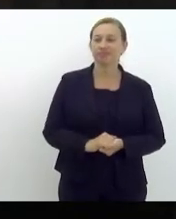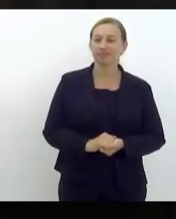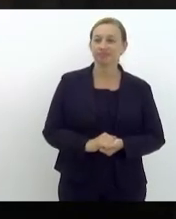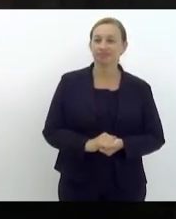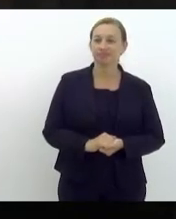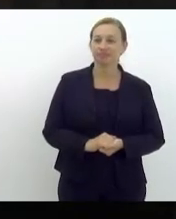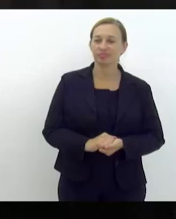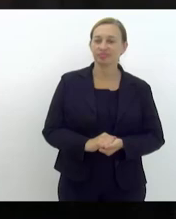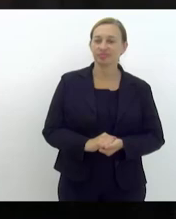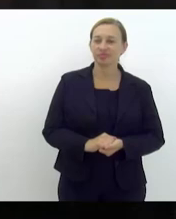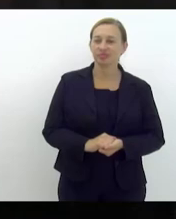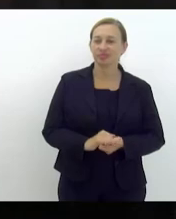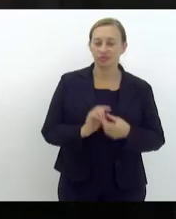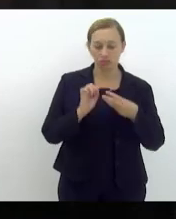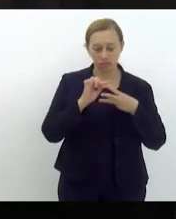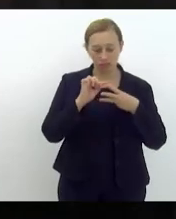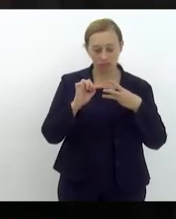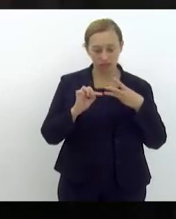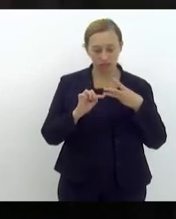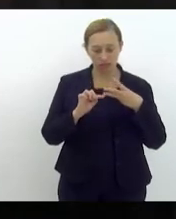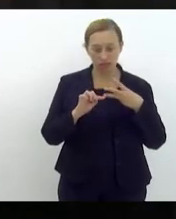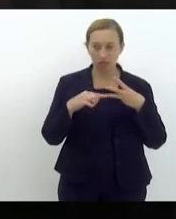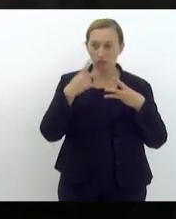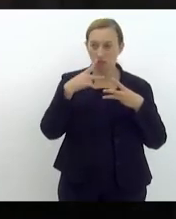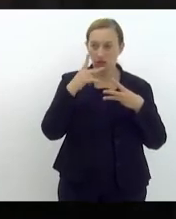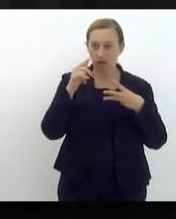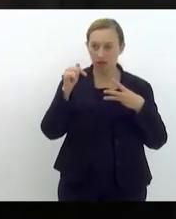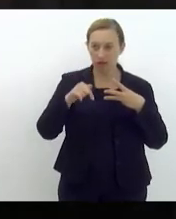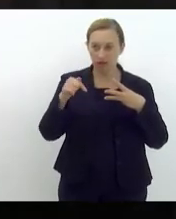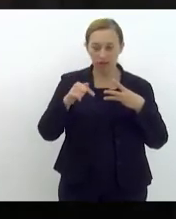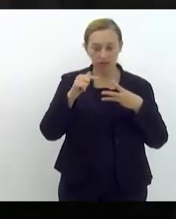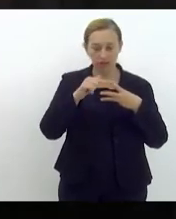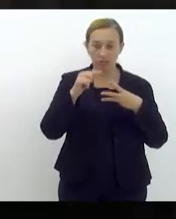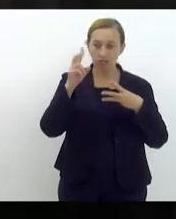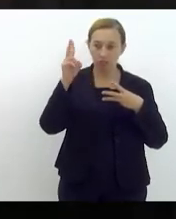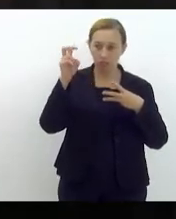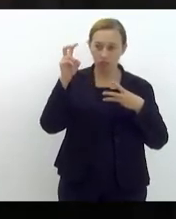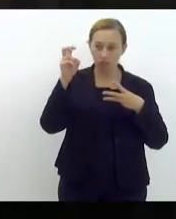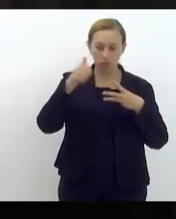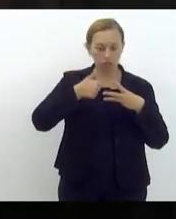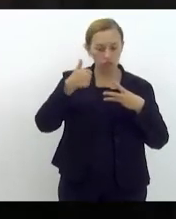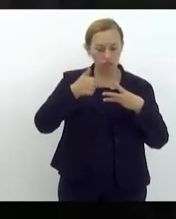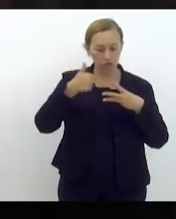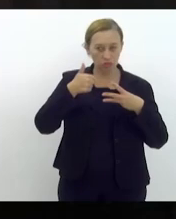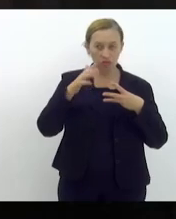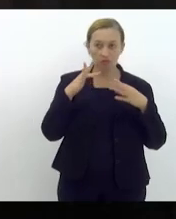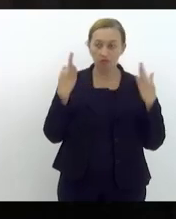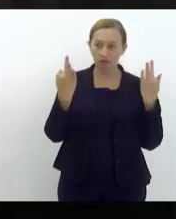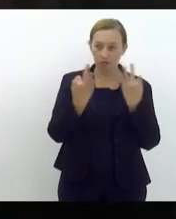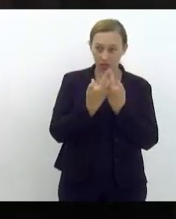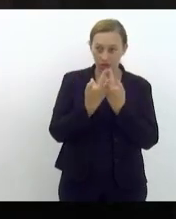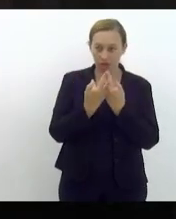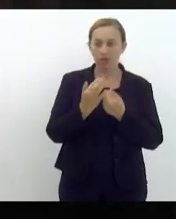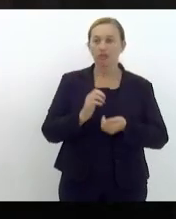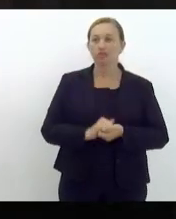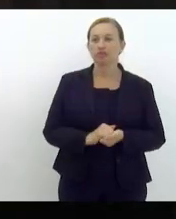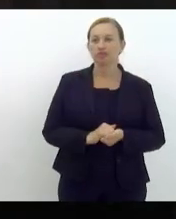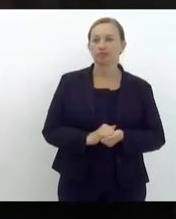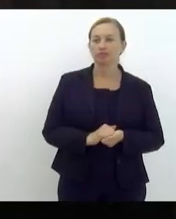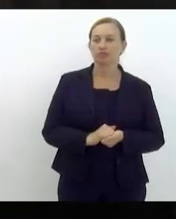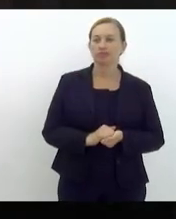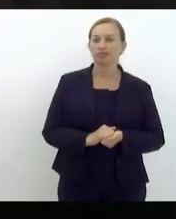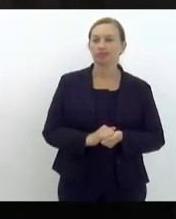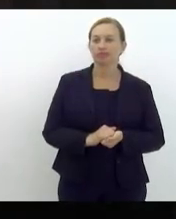três deles da qual eu vou abordar aqui primeiro caso das famílias que foram